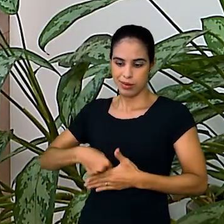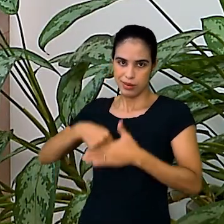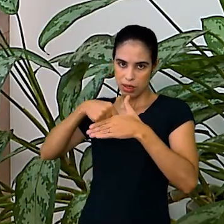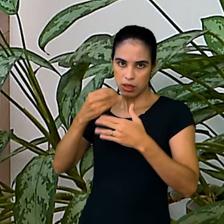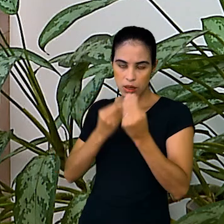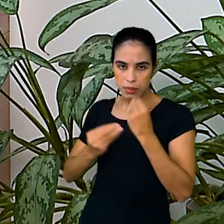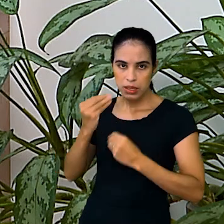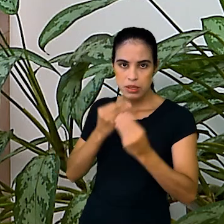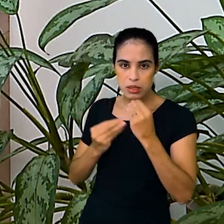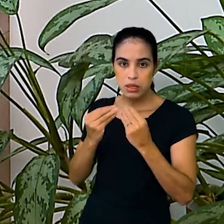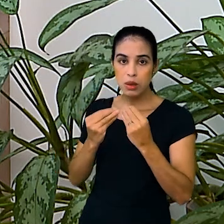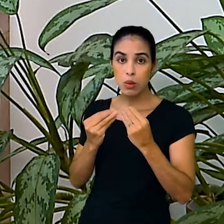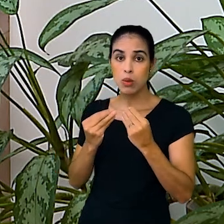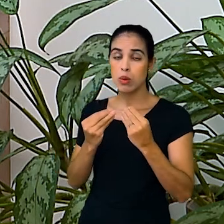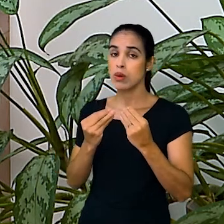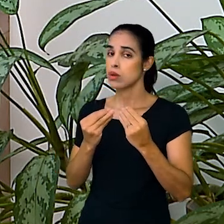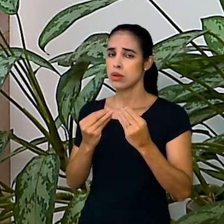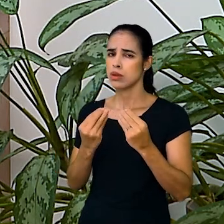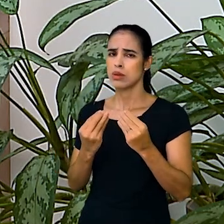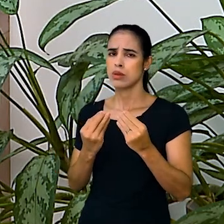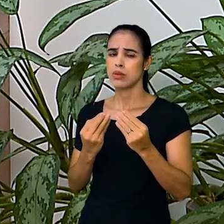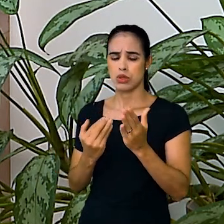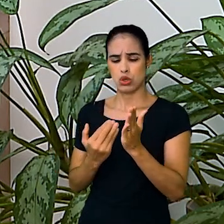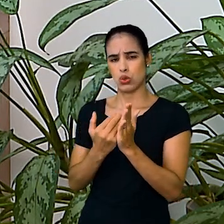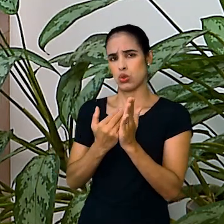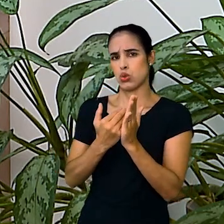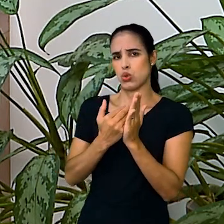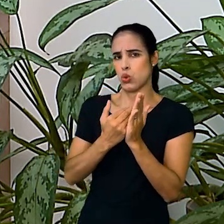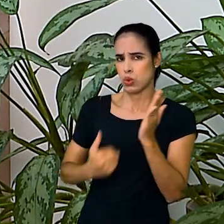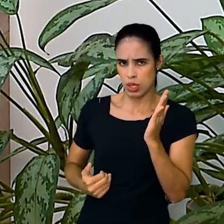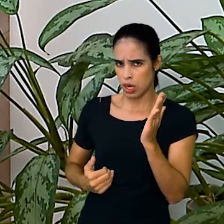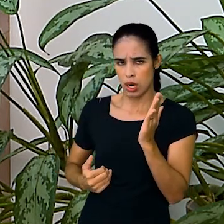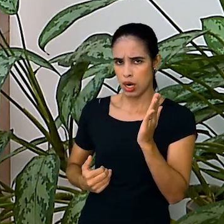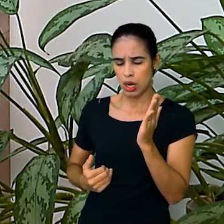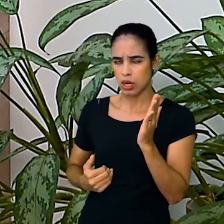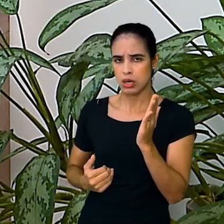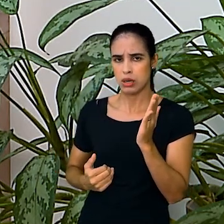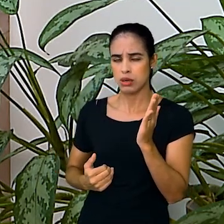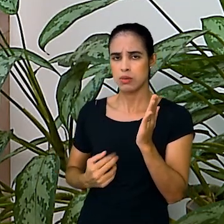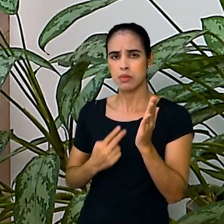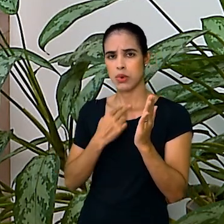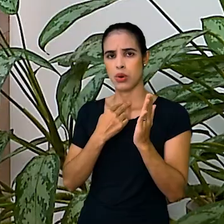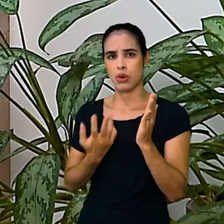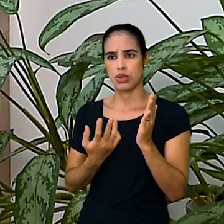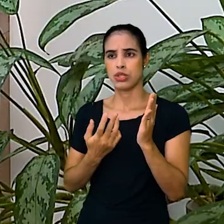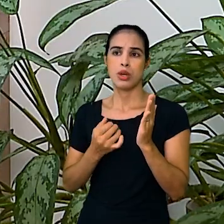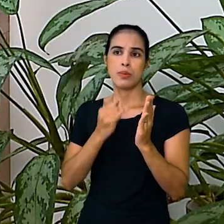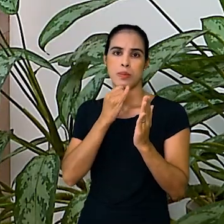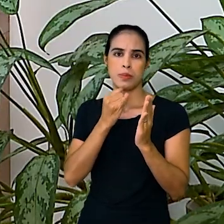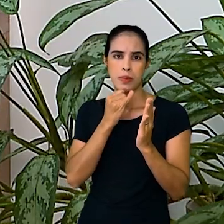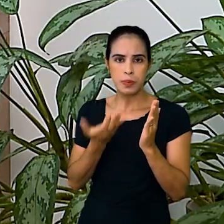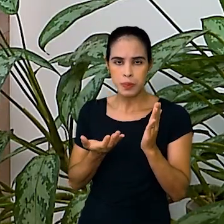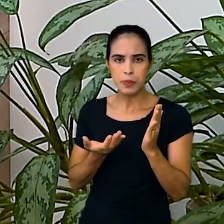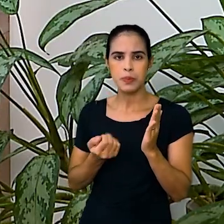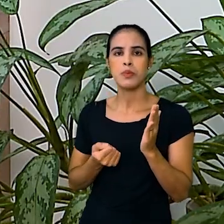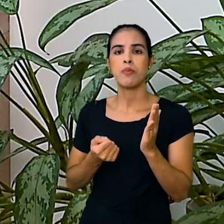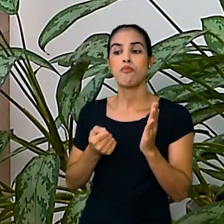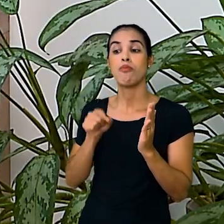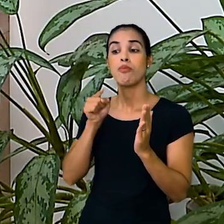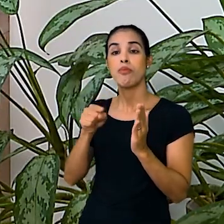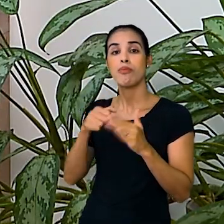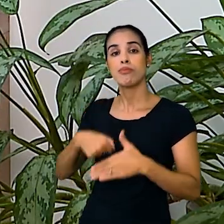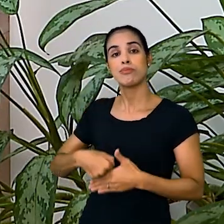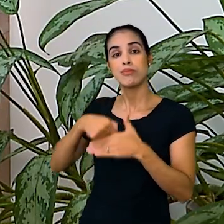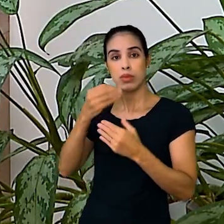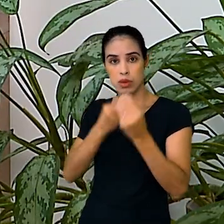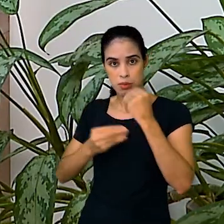cesta alimentação, ele somente pode estabelecer alguma transferência financeira, o financiamento de parte desse